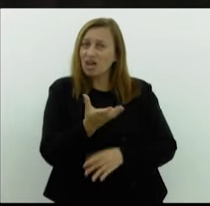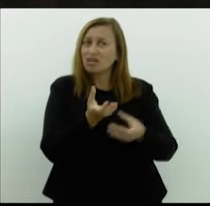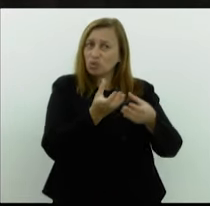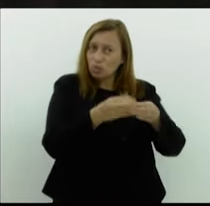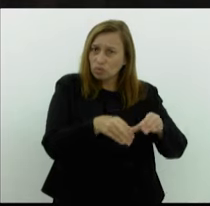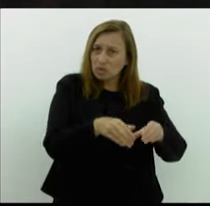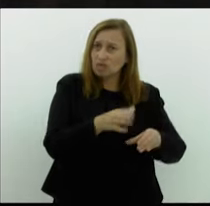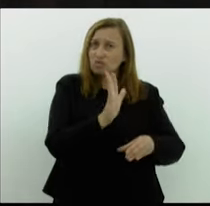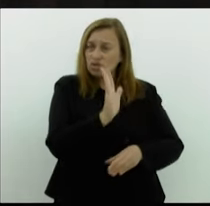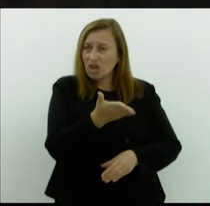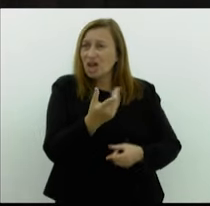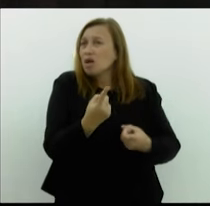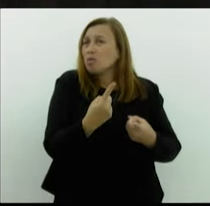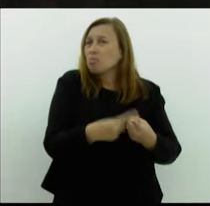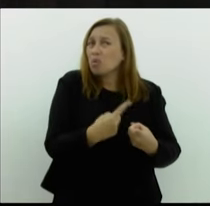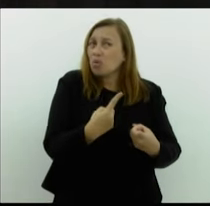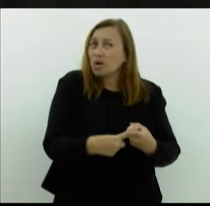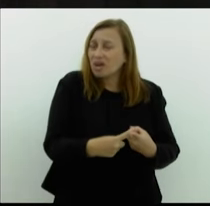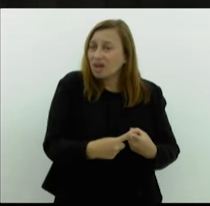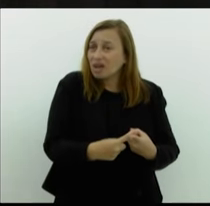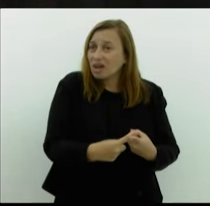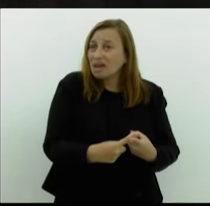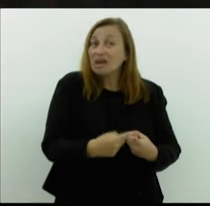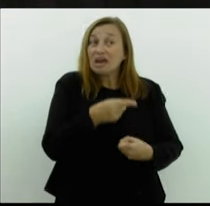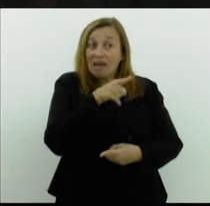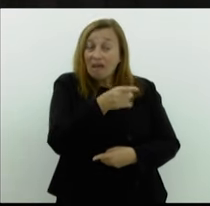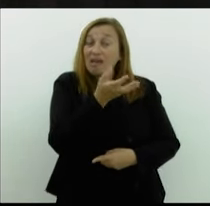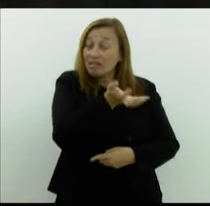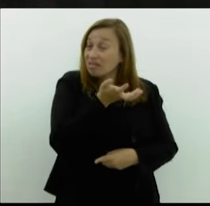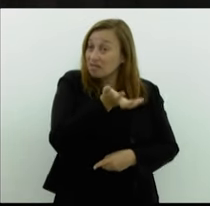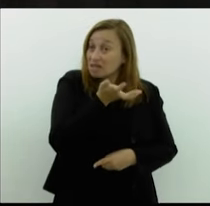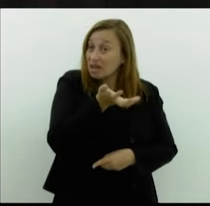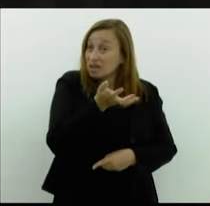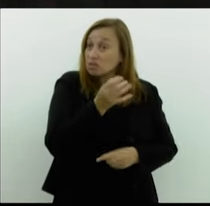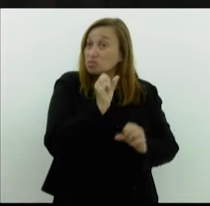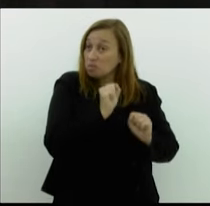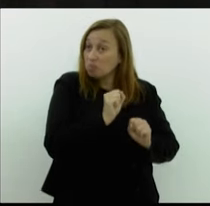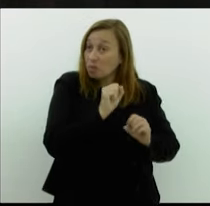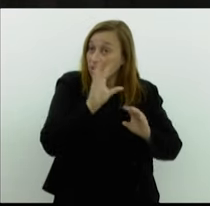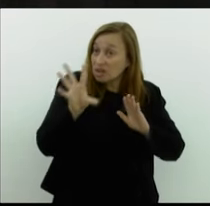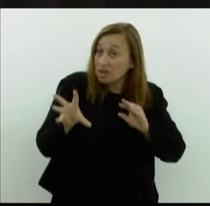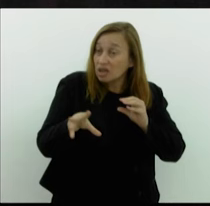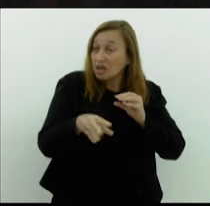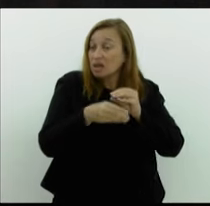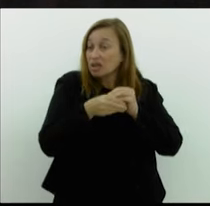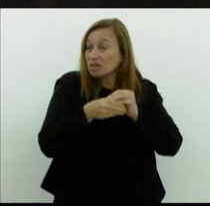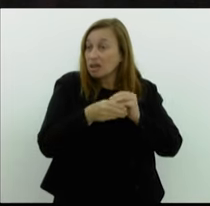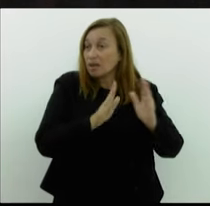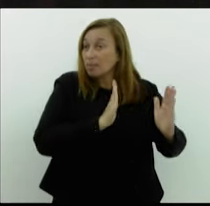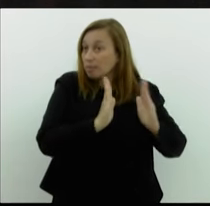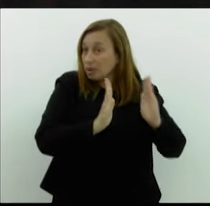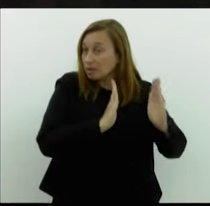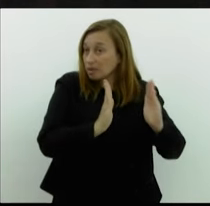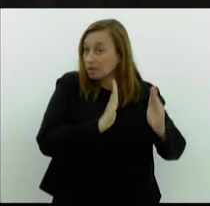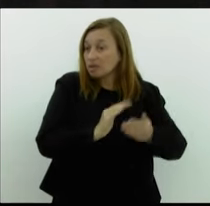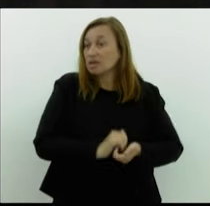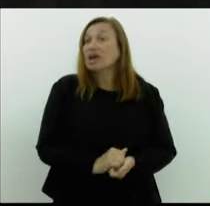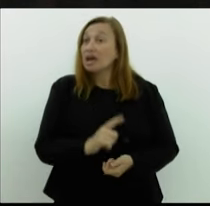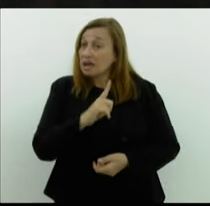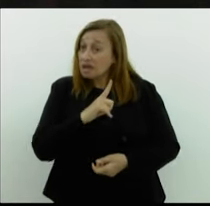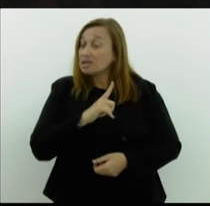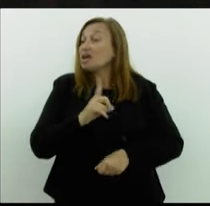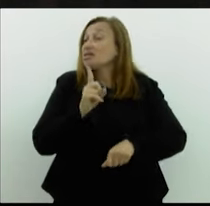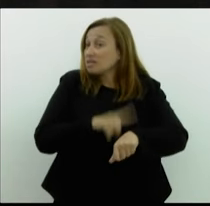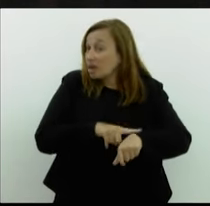concursado. Por que que se ele quiser, ele não pode ser também temporário? Ele tem carga horária para